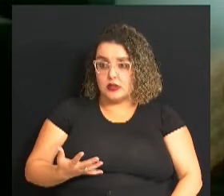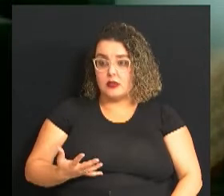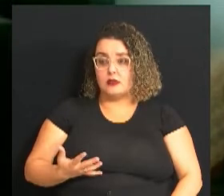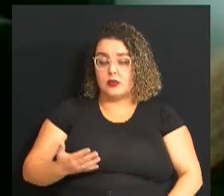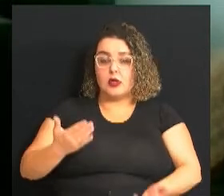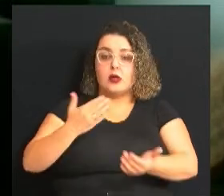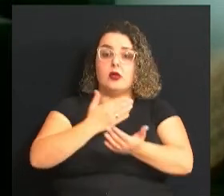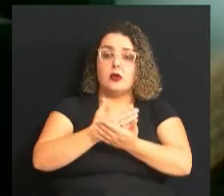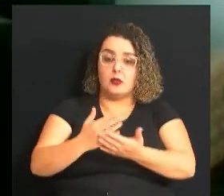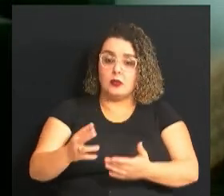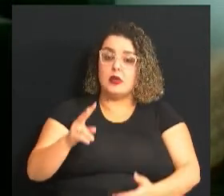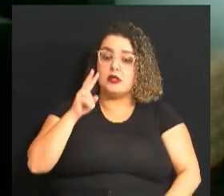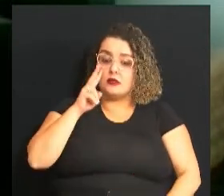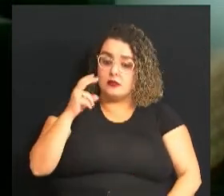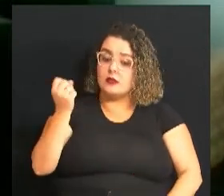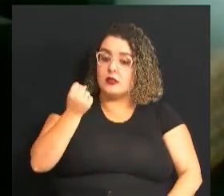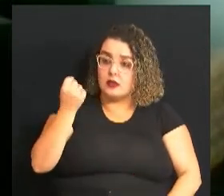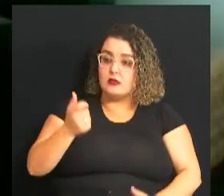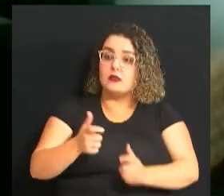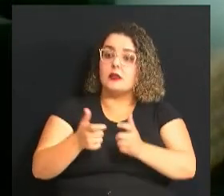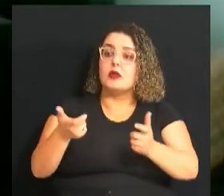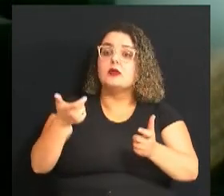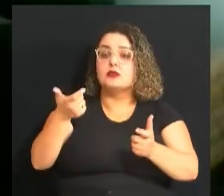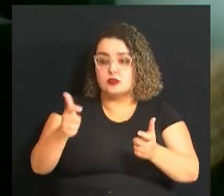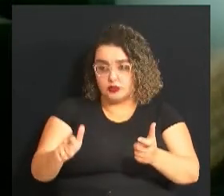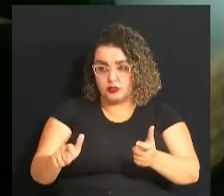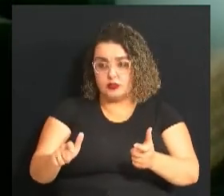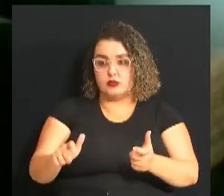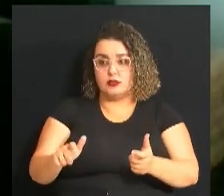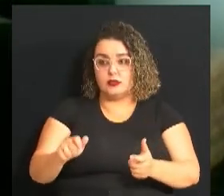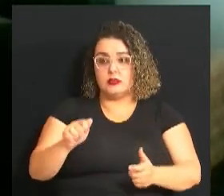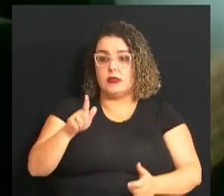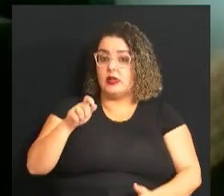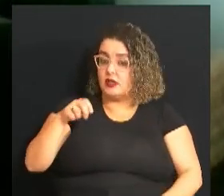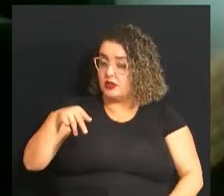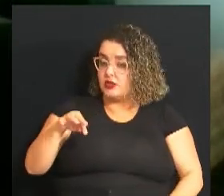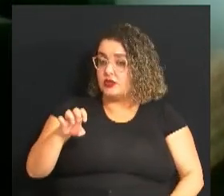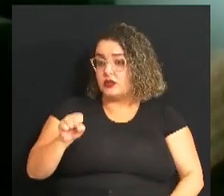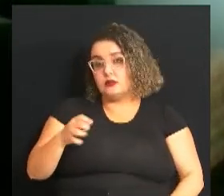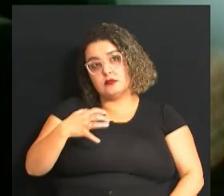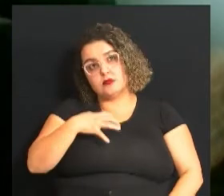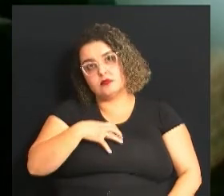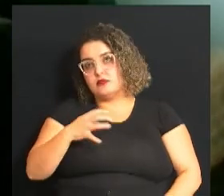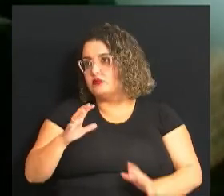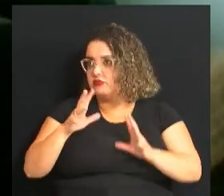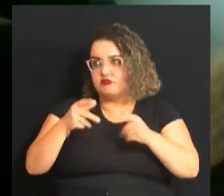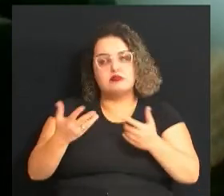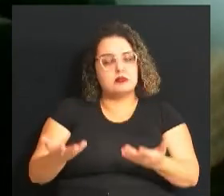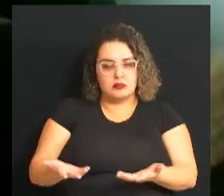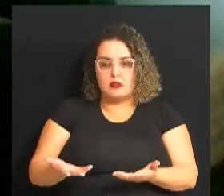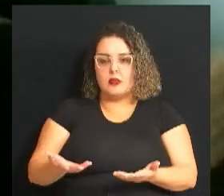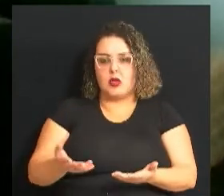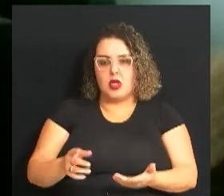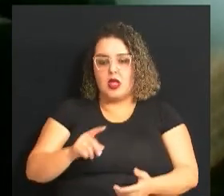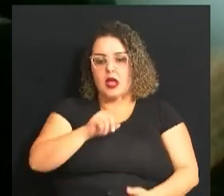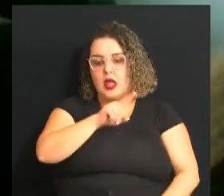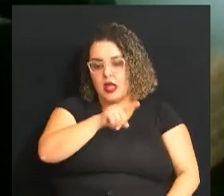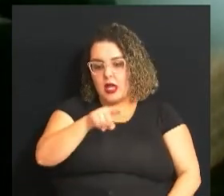uma gravidade maior novamente para esses agentes. Mas, de uma forma geral, essas